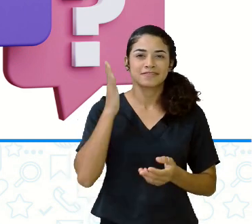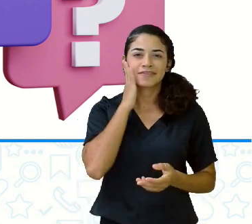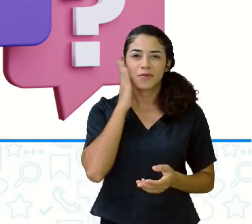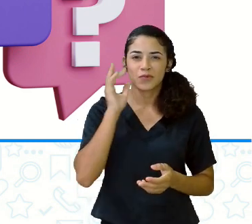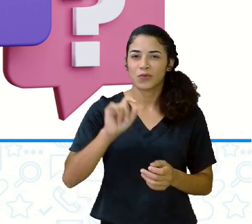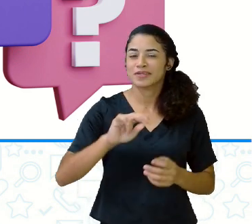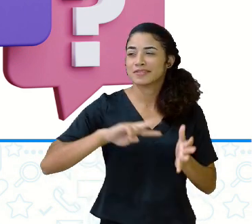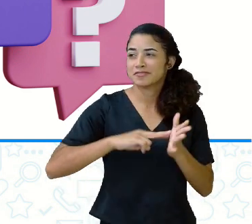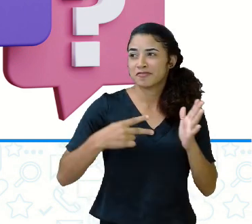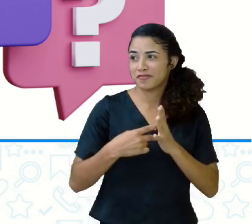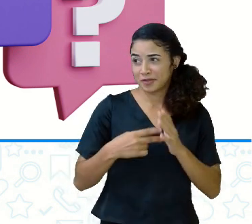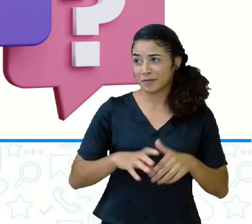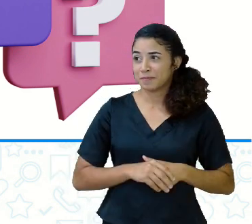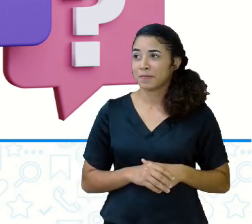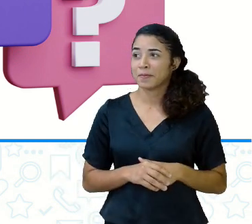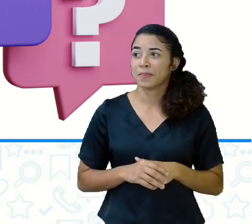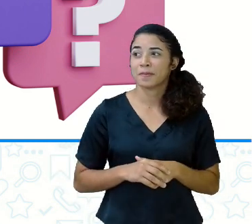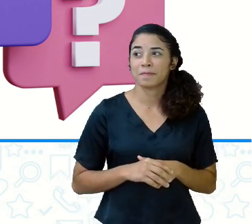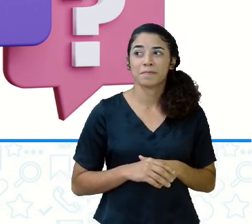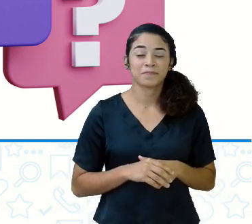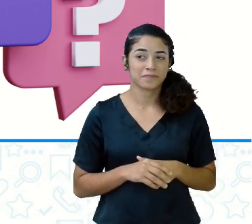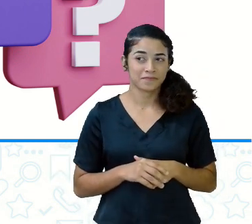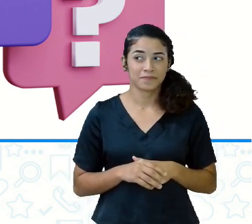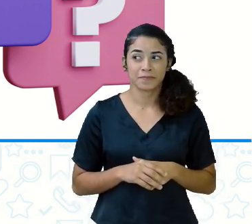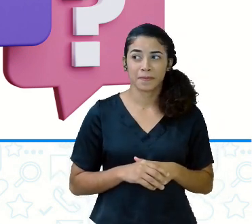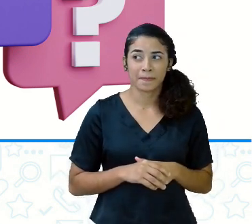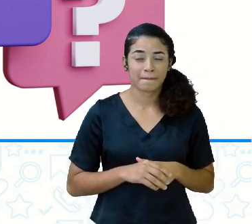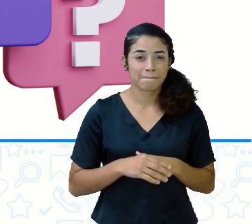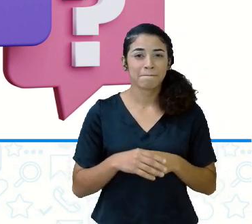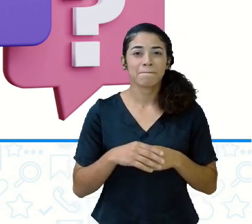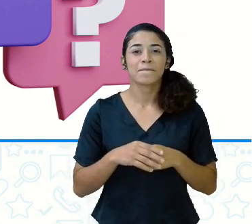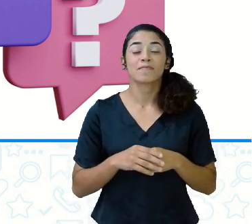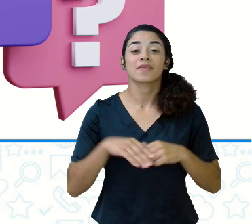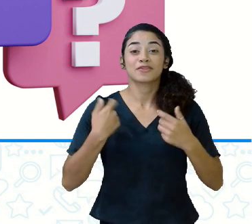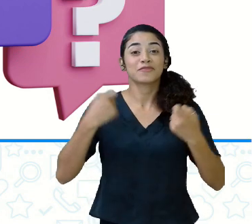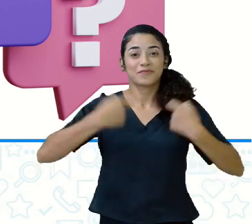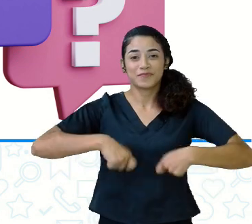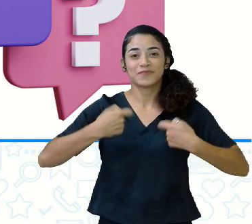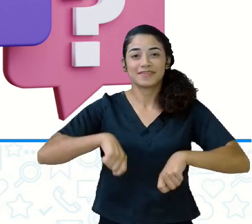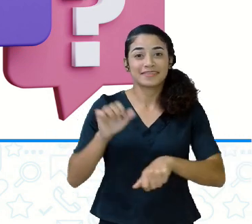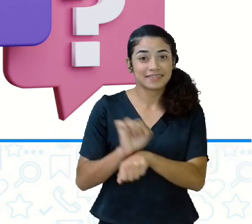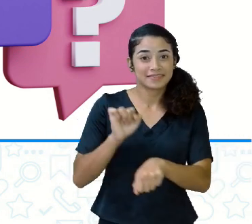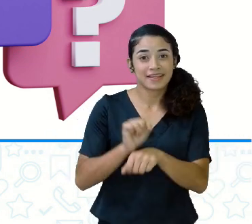significa biografia? Vamos prestar atenção aqui.